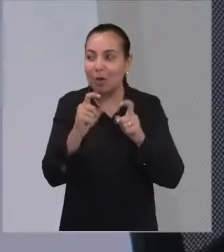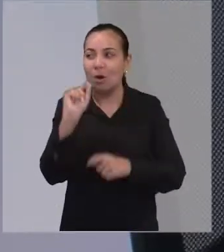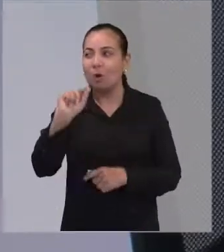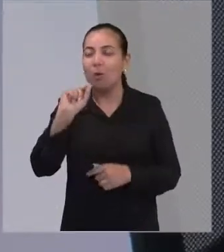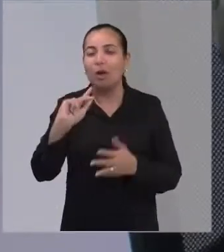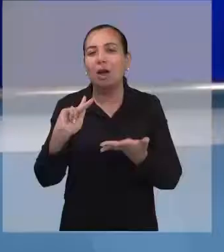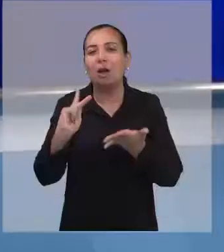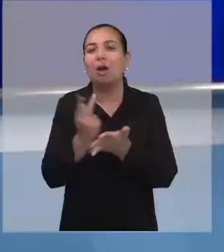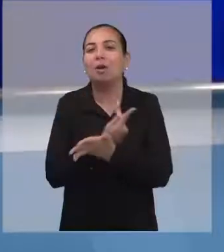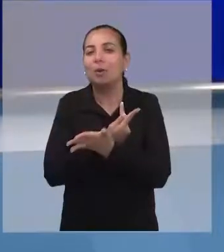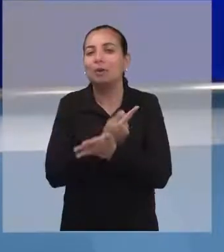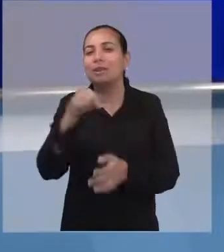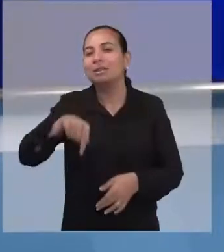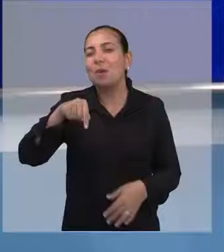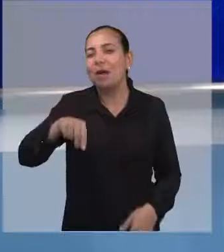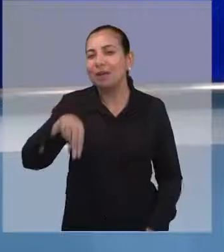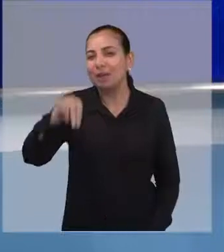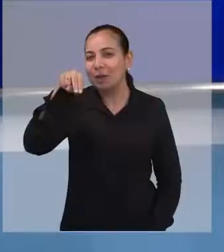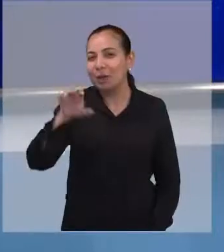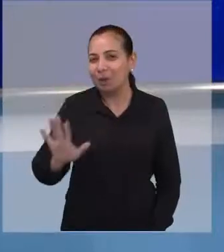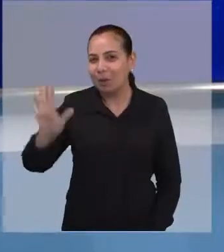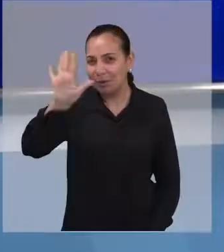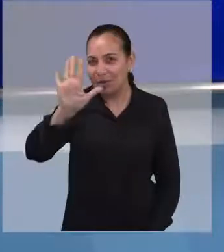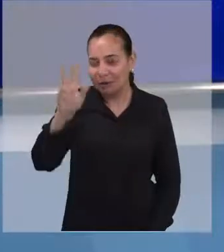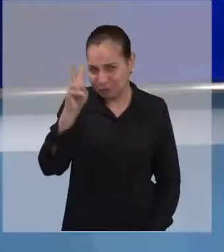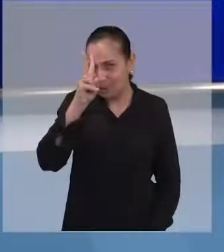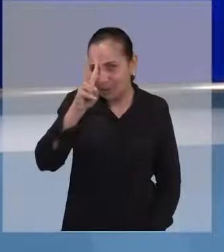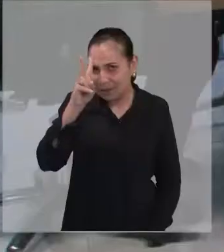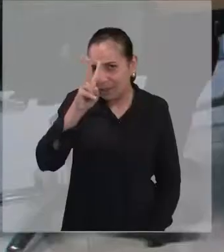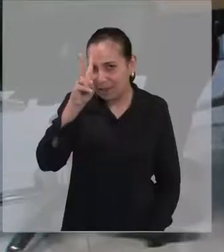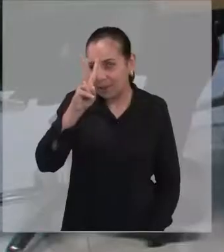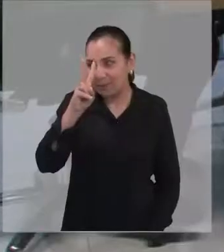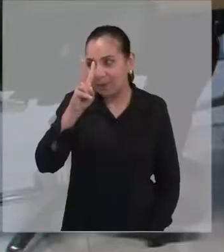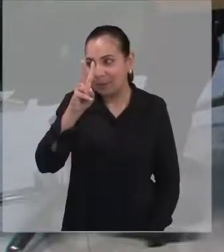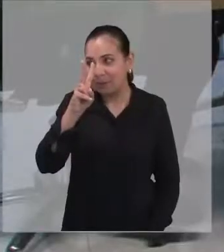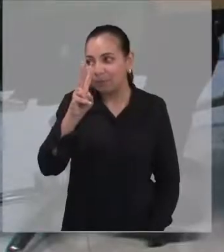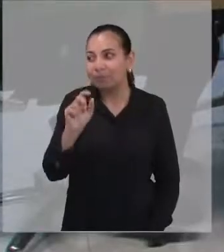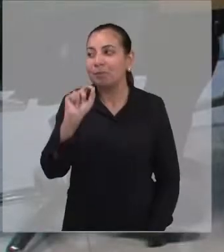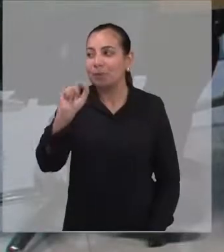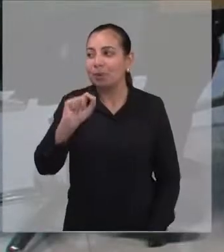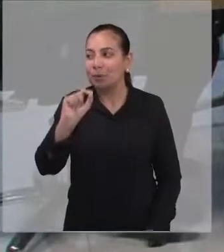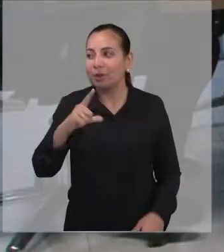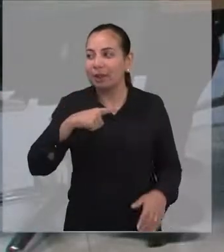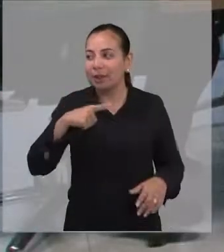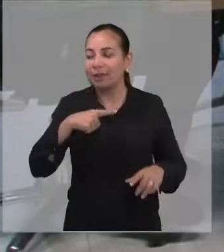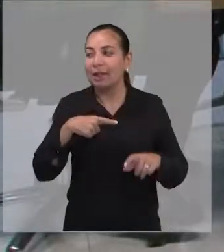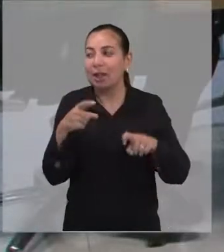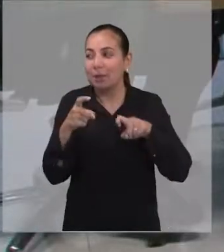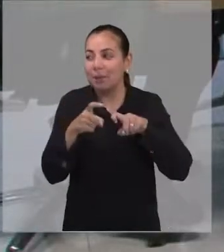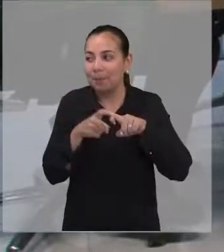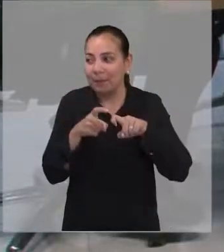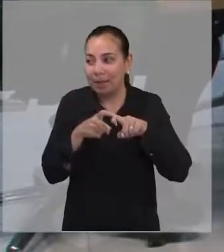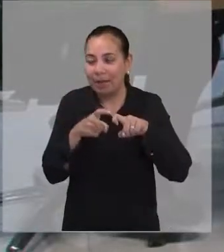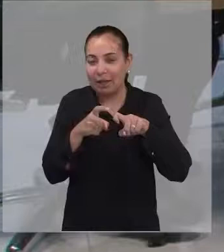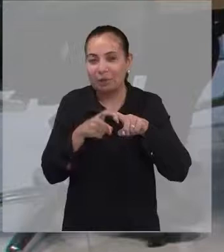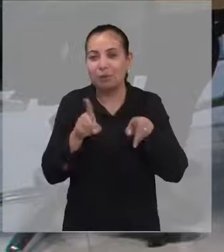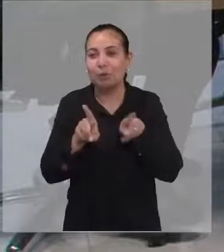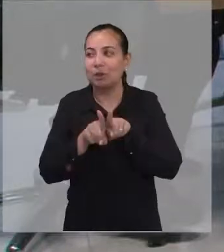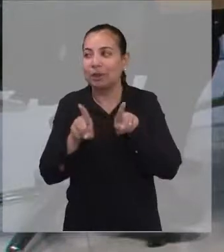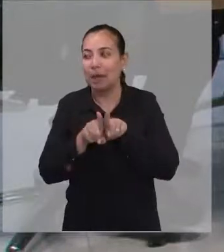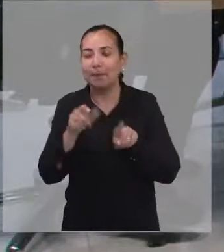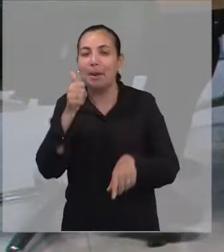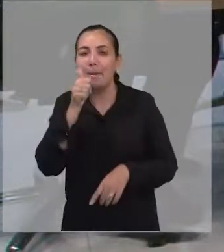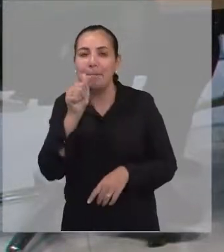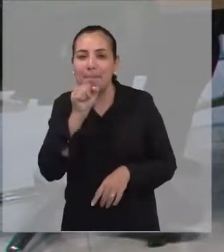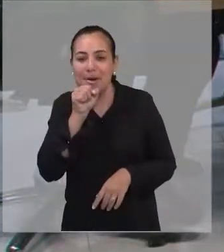foi um fato acontecido aqui no Nordeste, em que um bispo excomungou um médico e uma mãe,